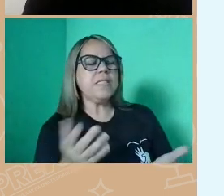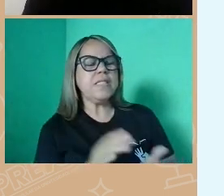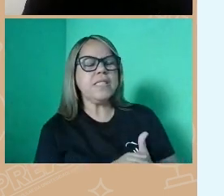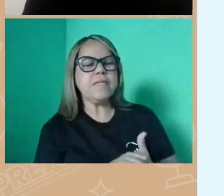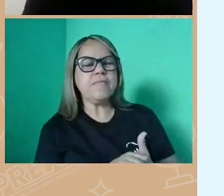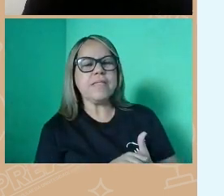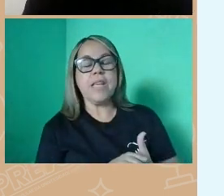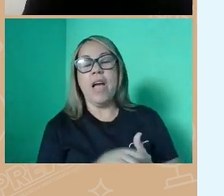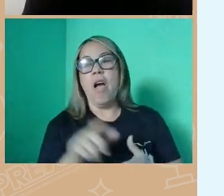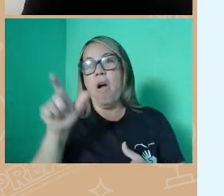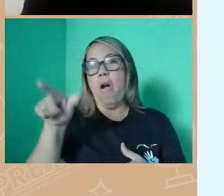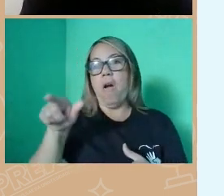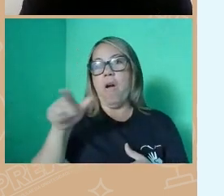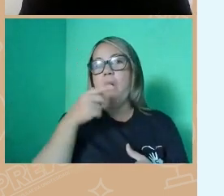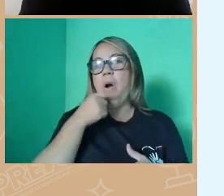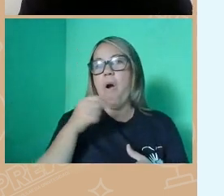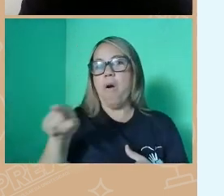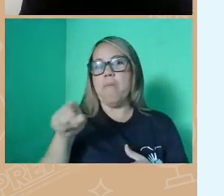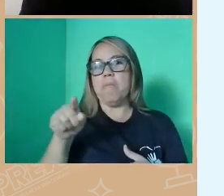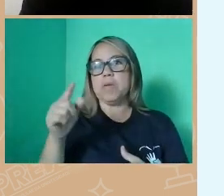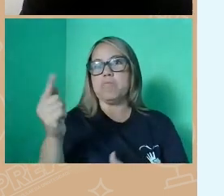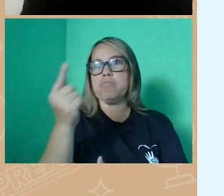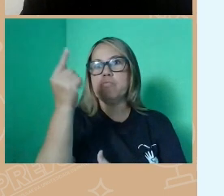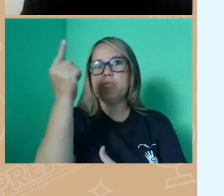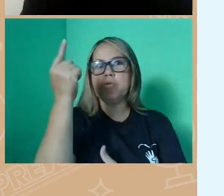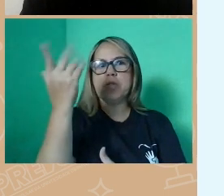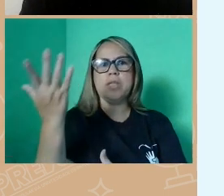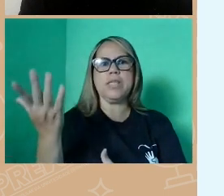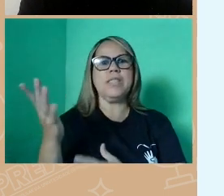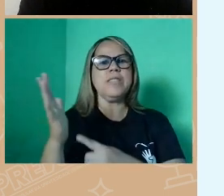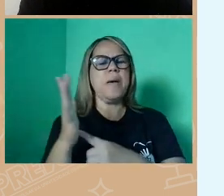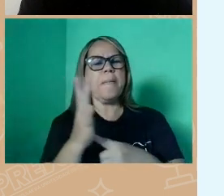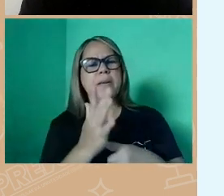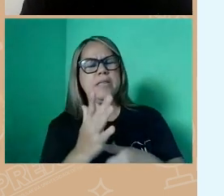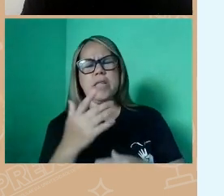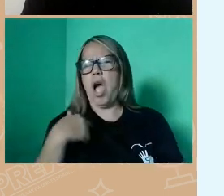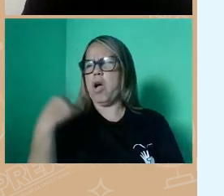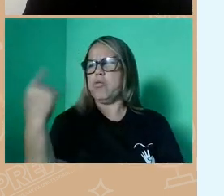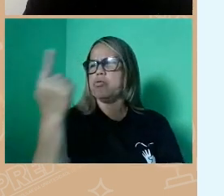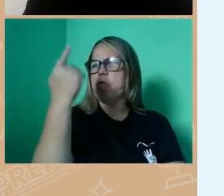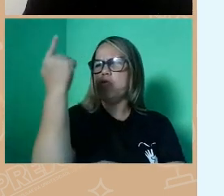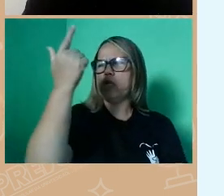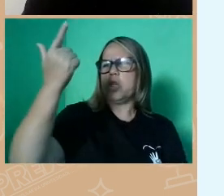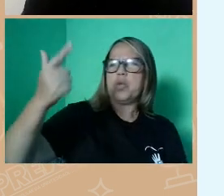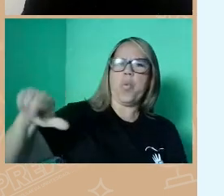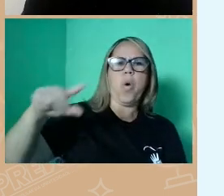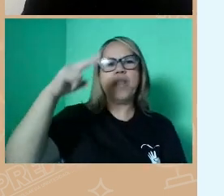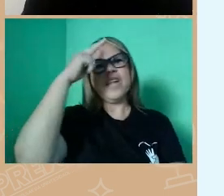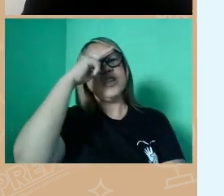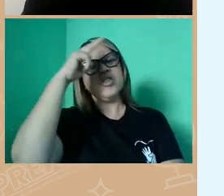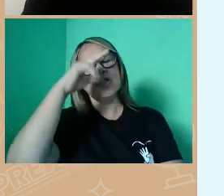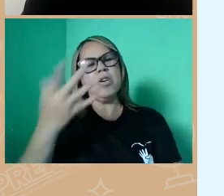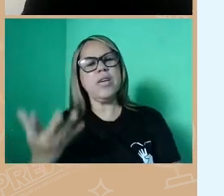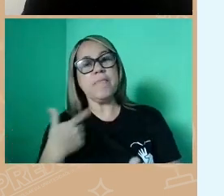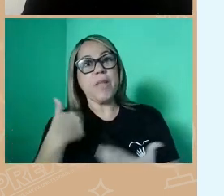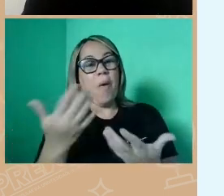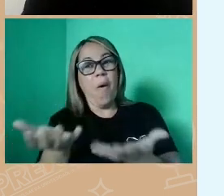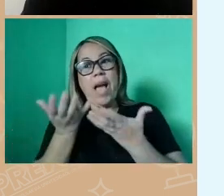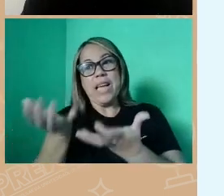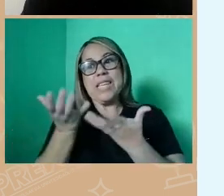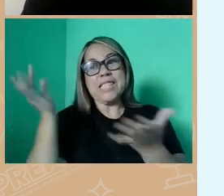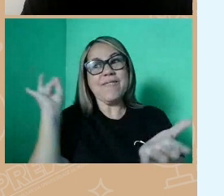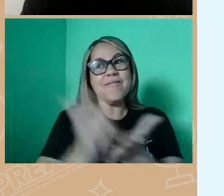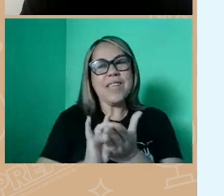O homem das cavernas, o gigante, se apresenta, sou um gigante de outra história e o que eu queria mesmo era